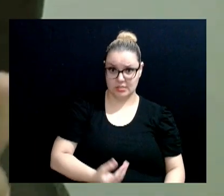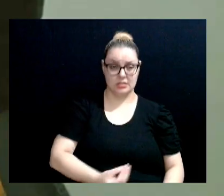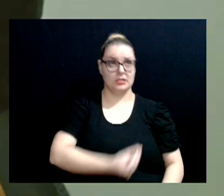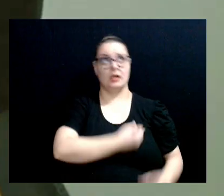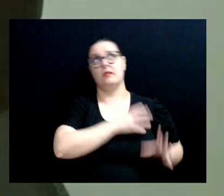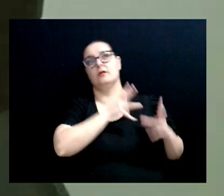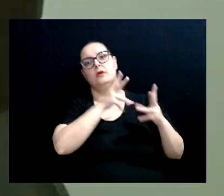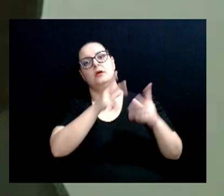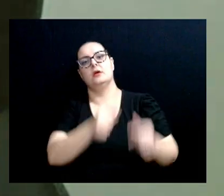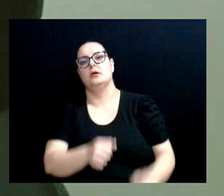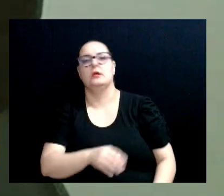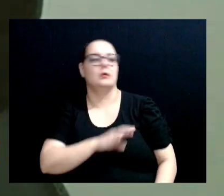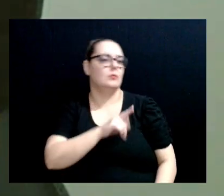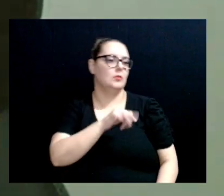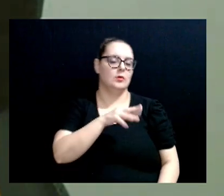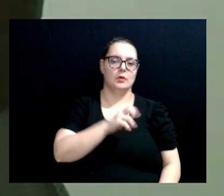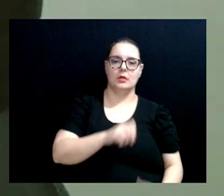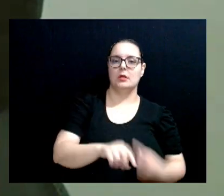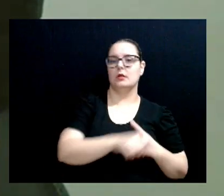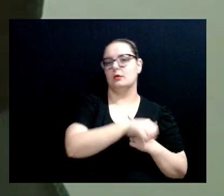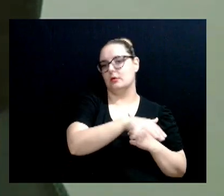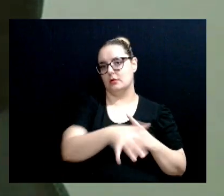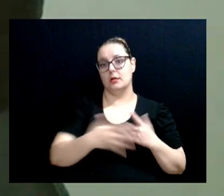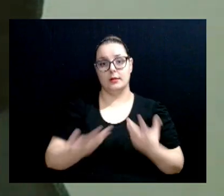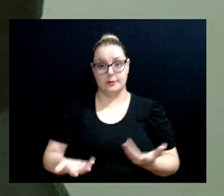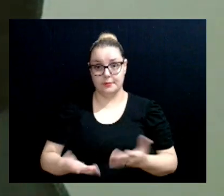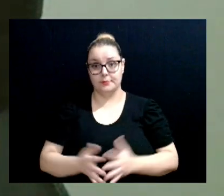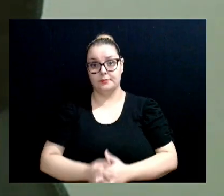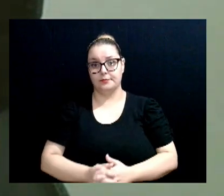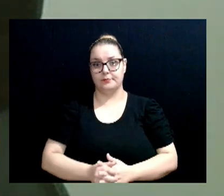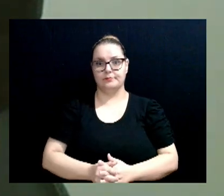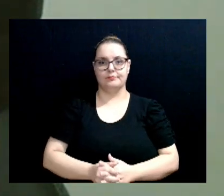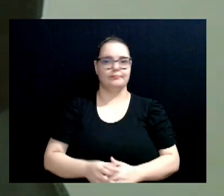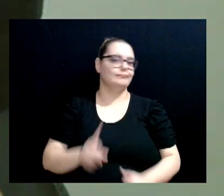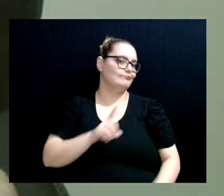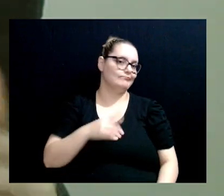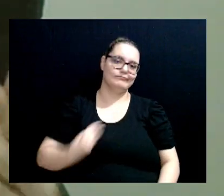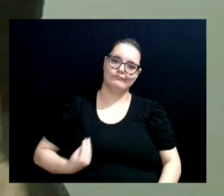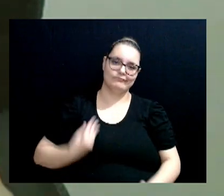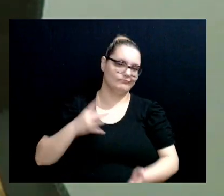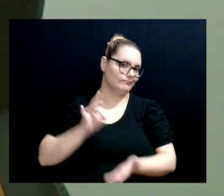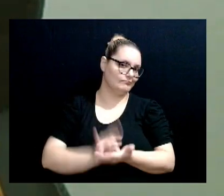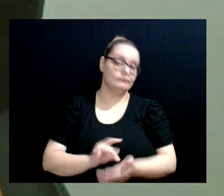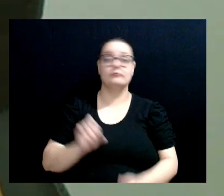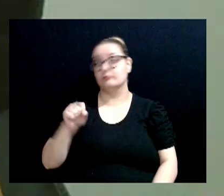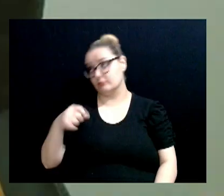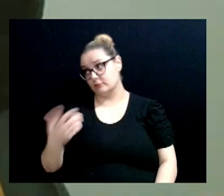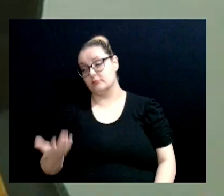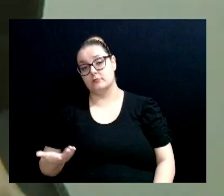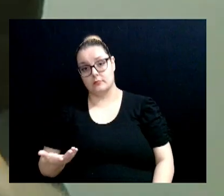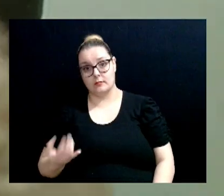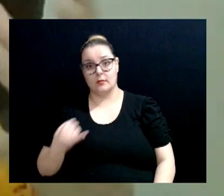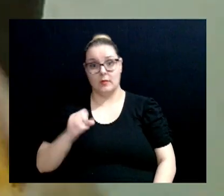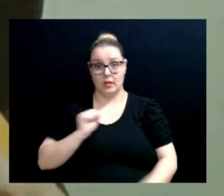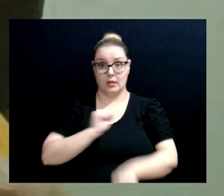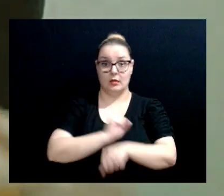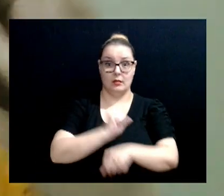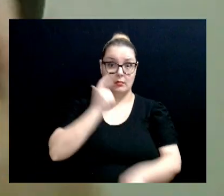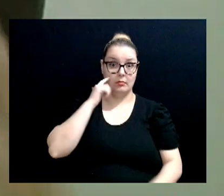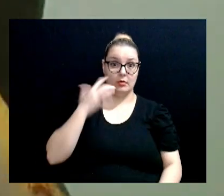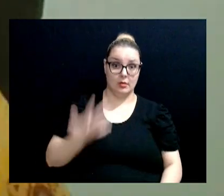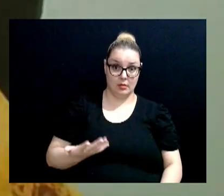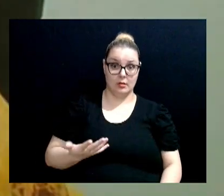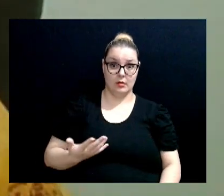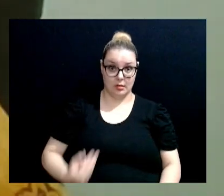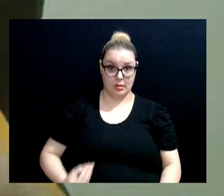da influenciadora, né? E não é uma vida real. Uhum. Se a gente for parar para pensar mesmo, a vida real,